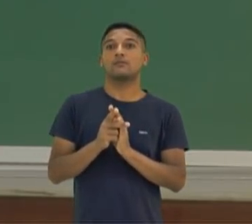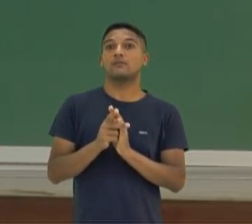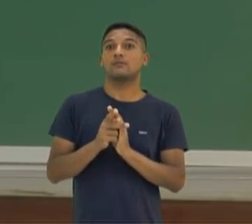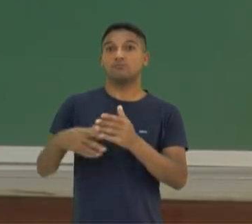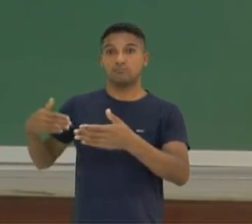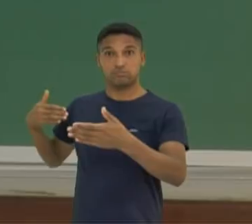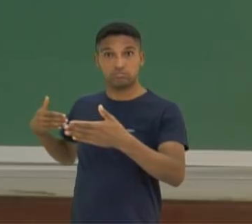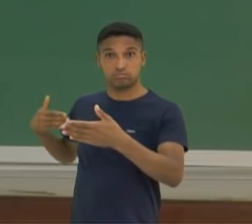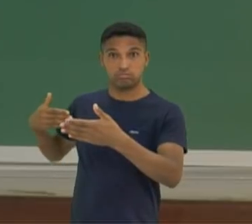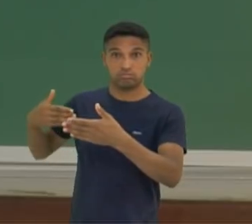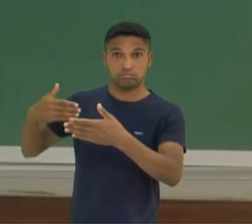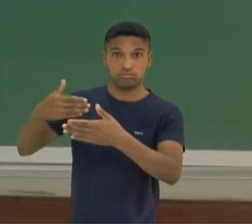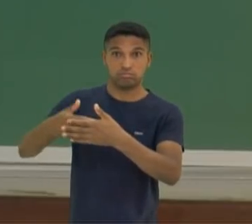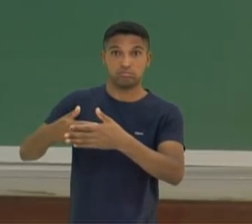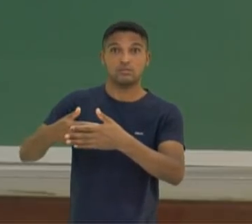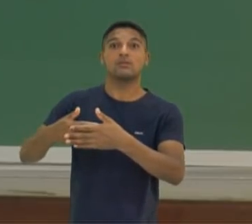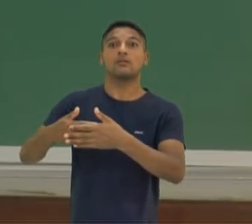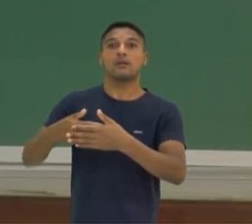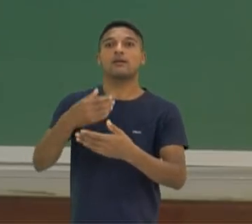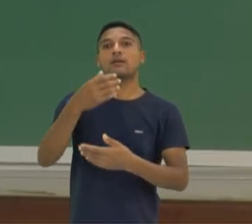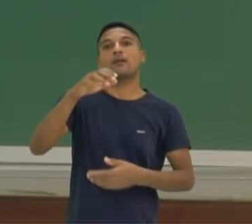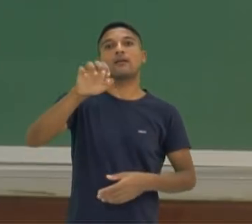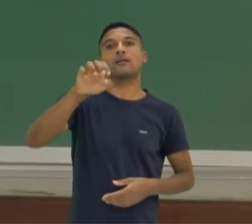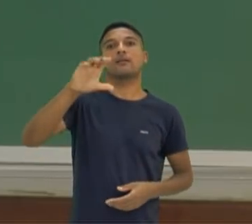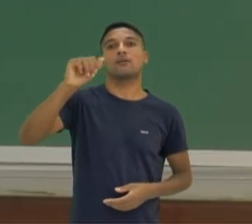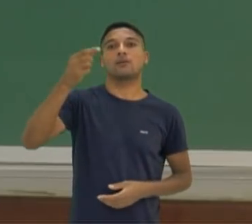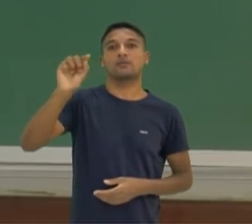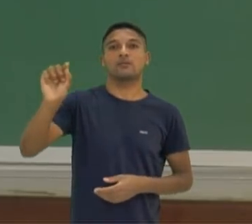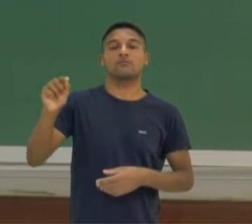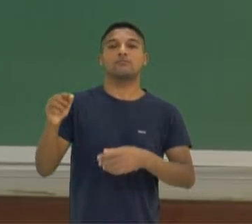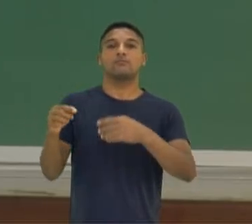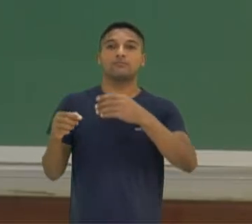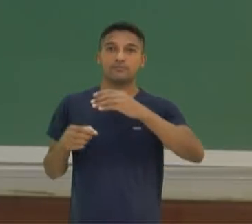continuar estudando o conteúdo de equações. Vamos lá?